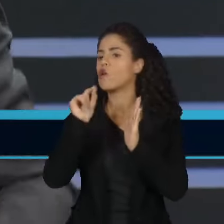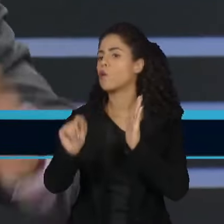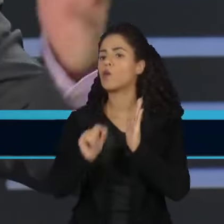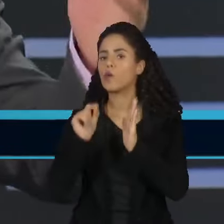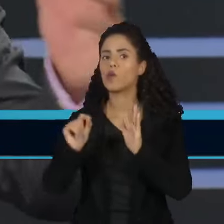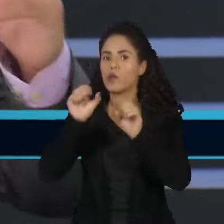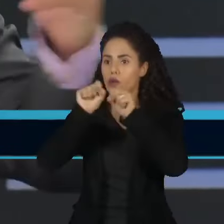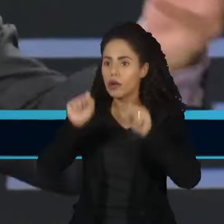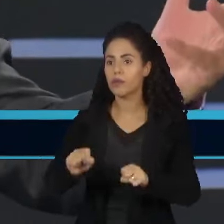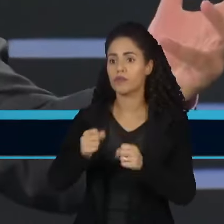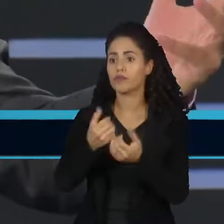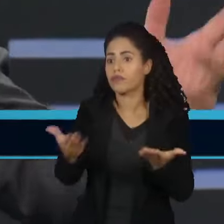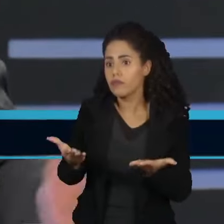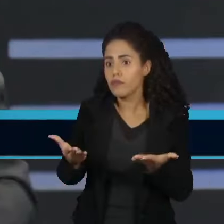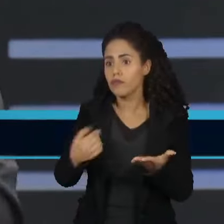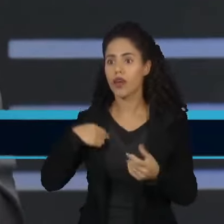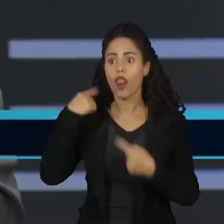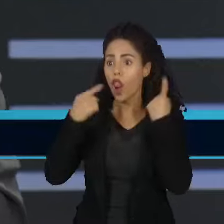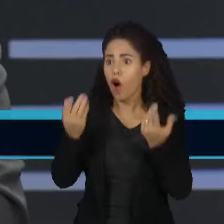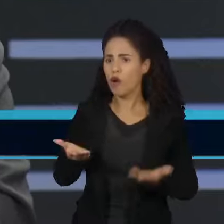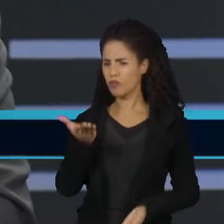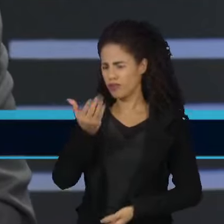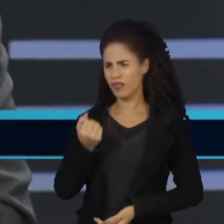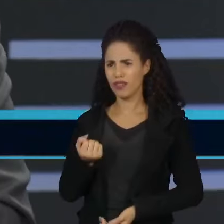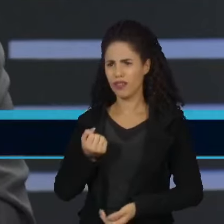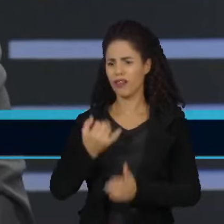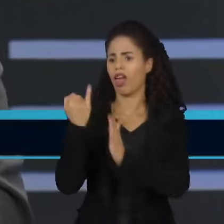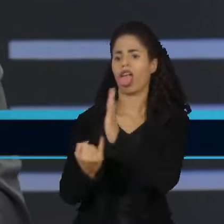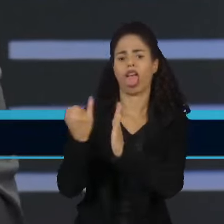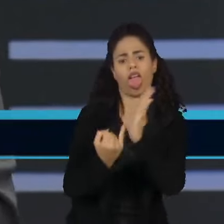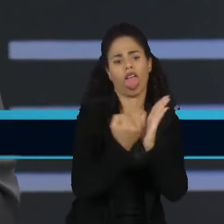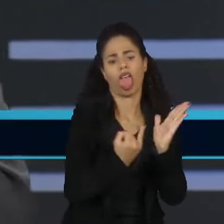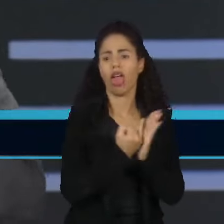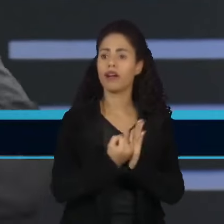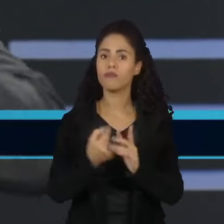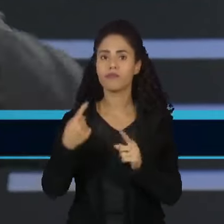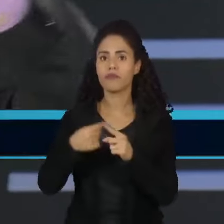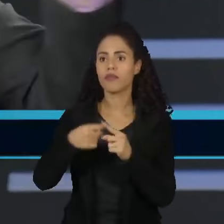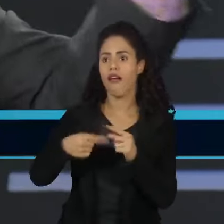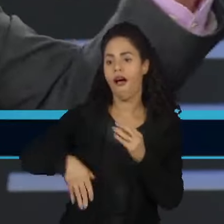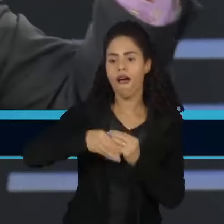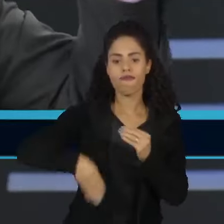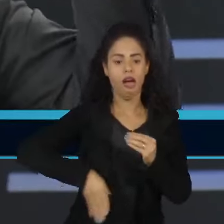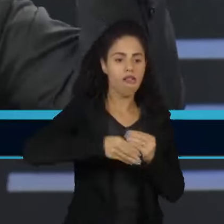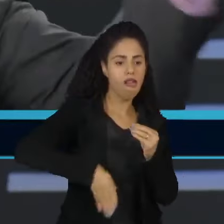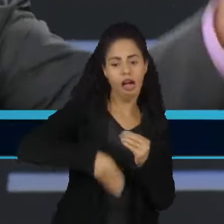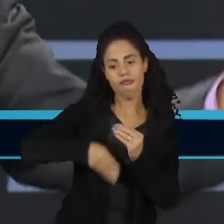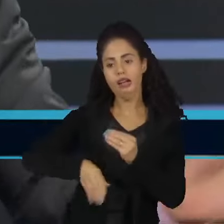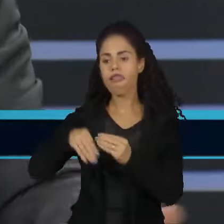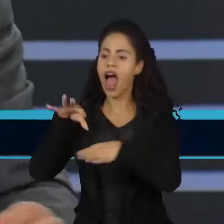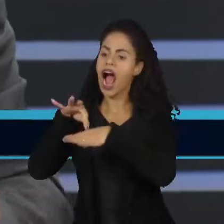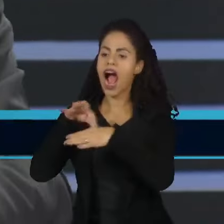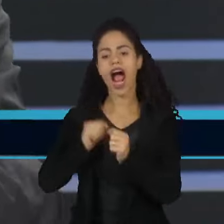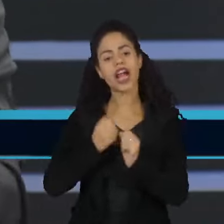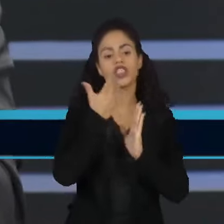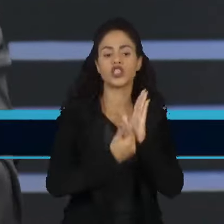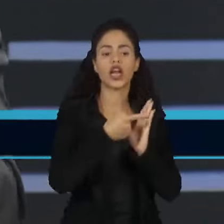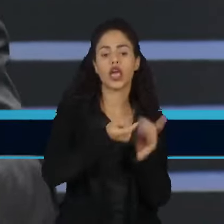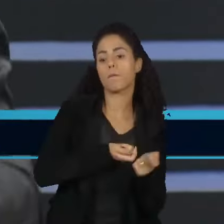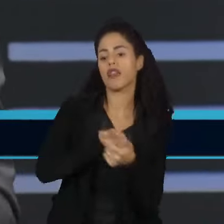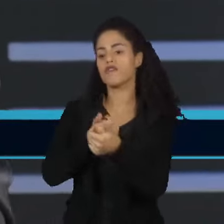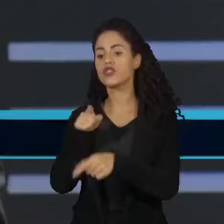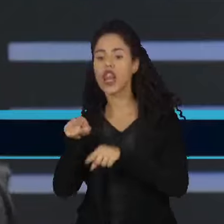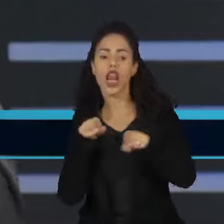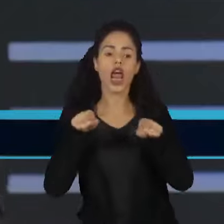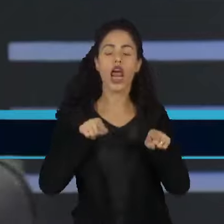sistema completamente biruta, né, de tributação, em que você coloca o penduricalho aqui, uma exceção ali, e aí quem